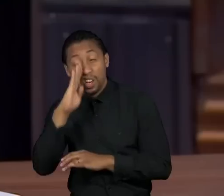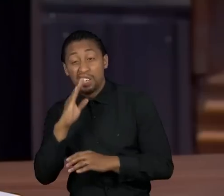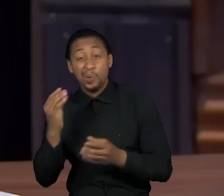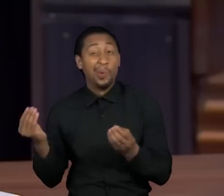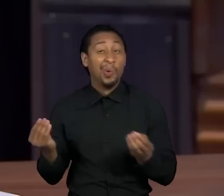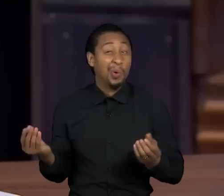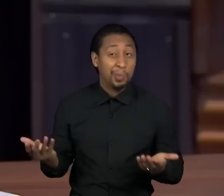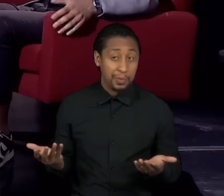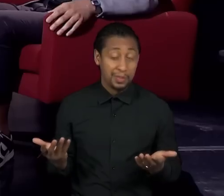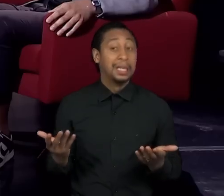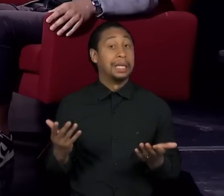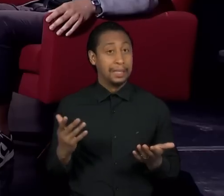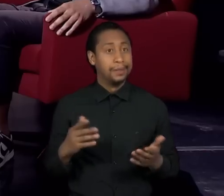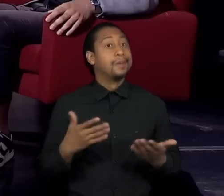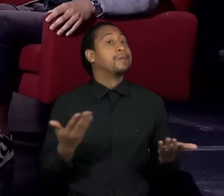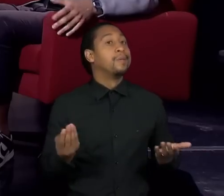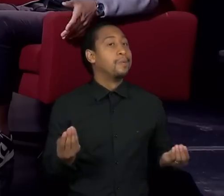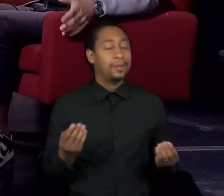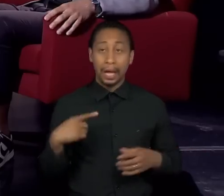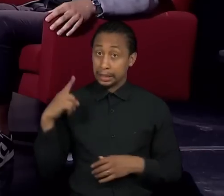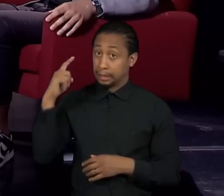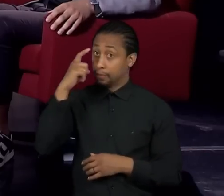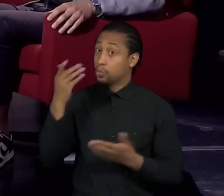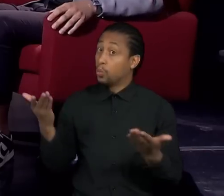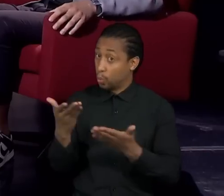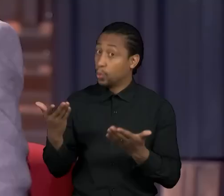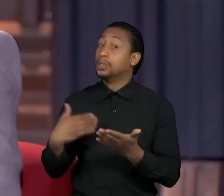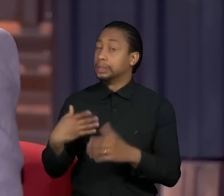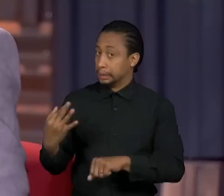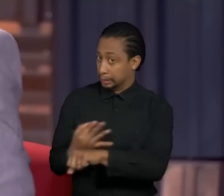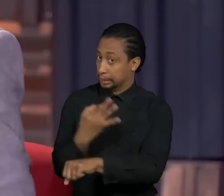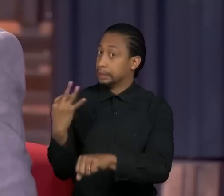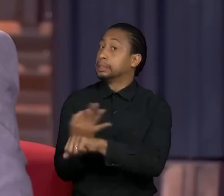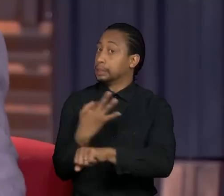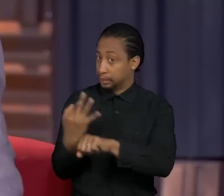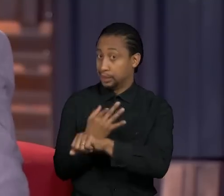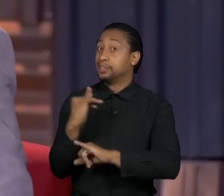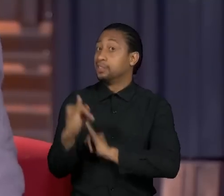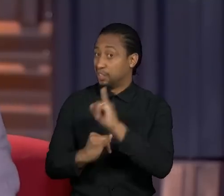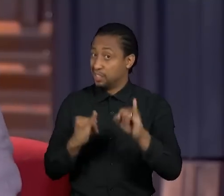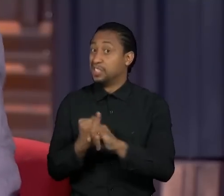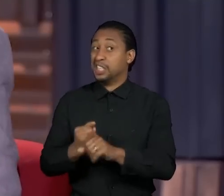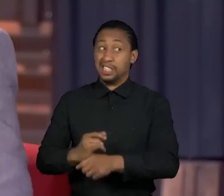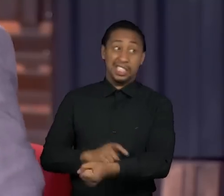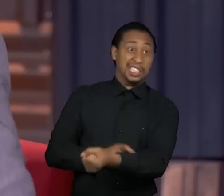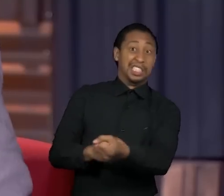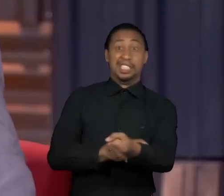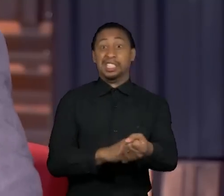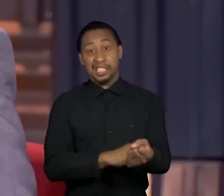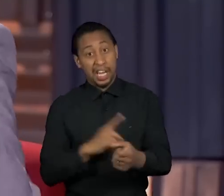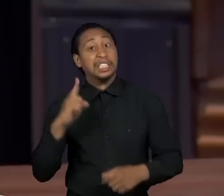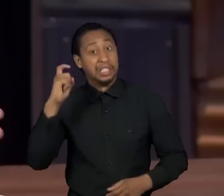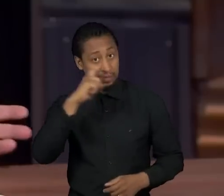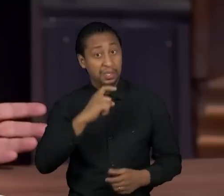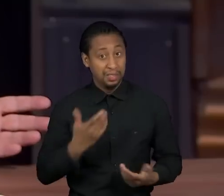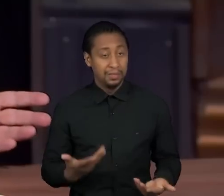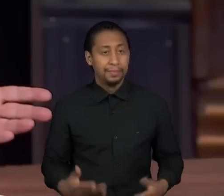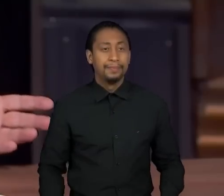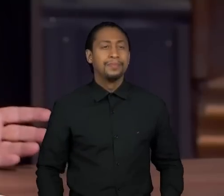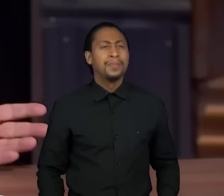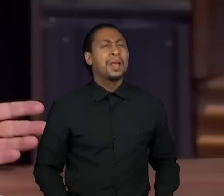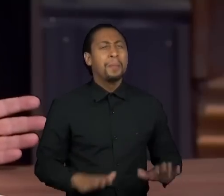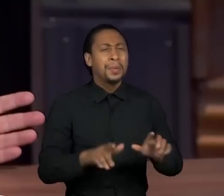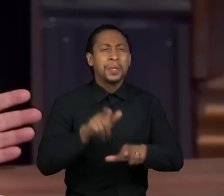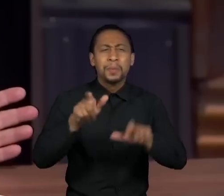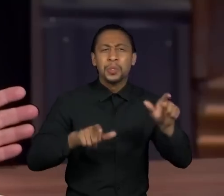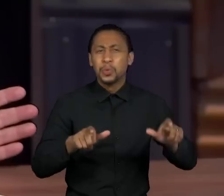que ponto, Até o quanto custa hoje você estar na internet, tendo que passar raiva e sua saúde mental indo pro espaço, né? Mas será que tem alguém